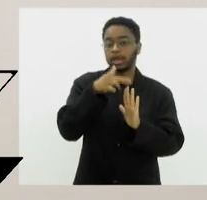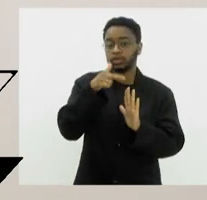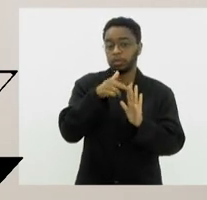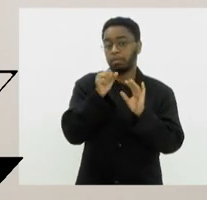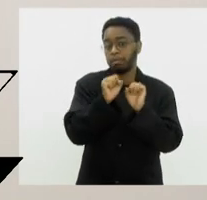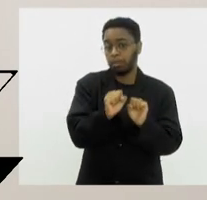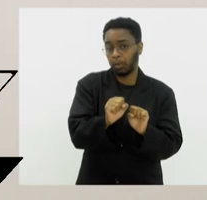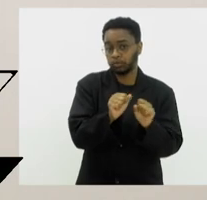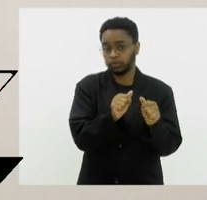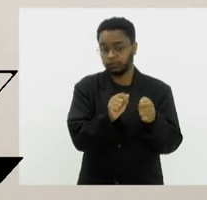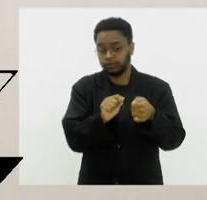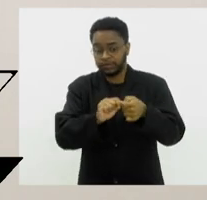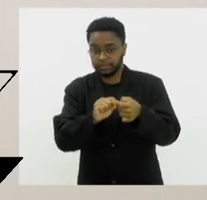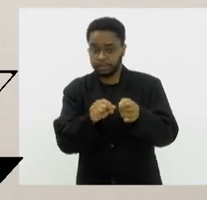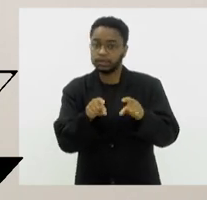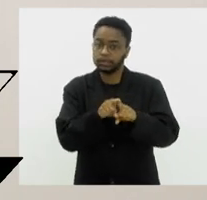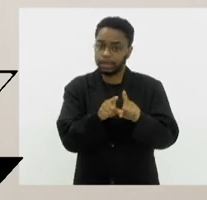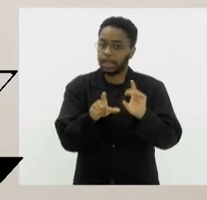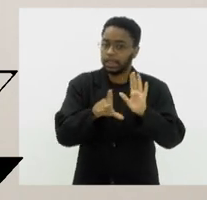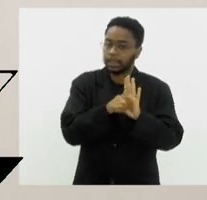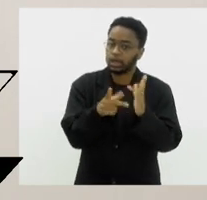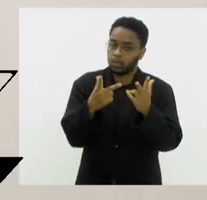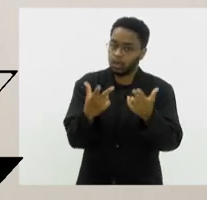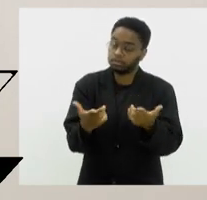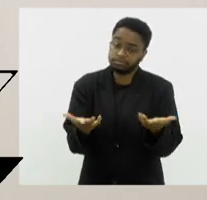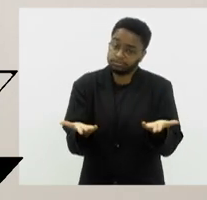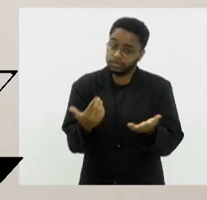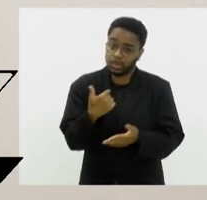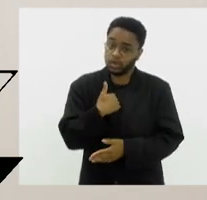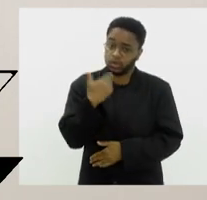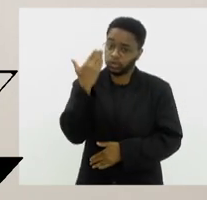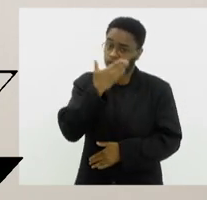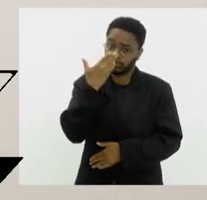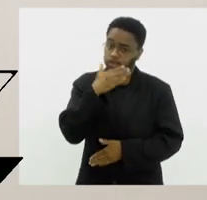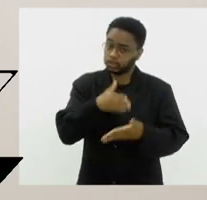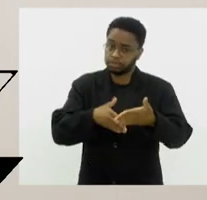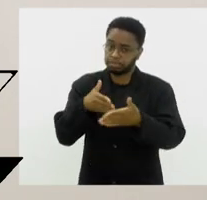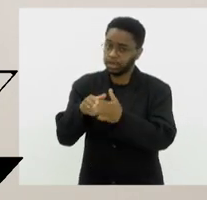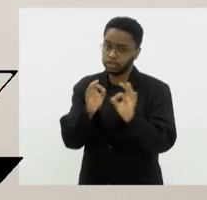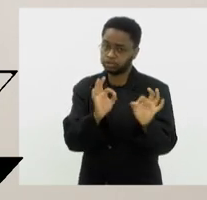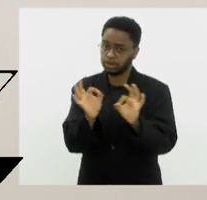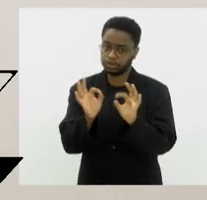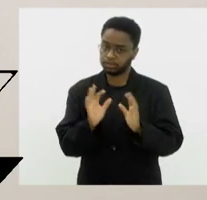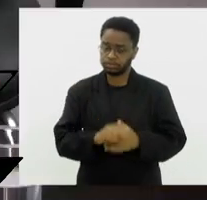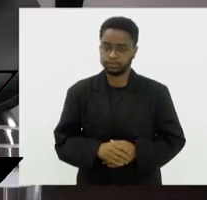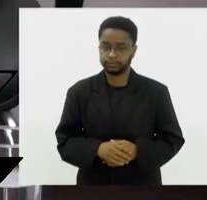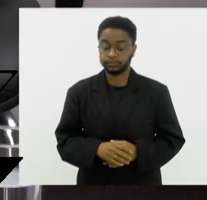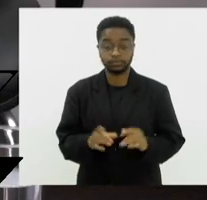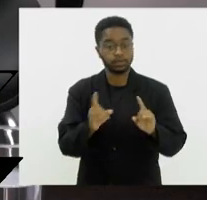também pode, né? Então, não vejo nenhum óbice de injuridicidade.